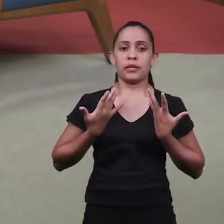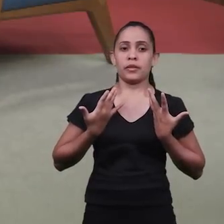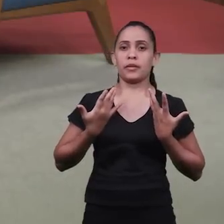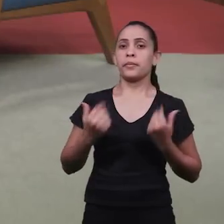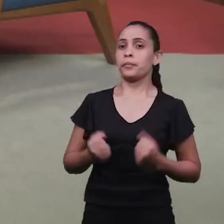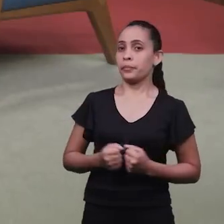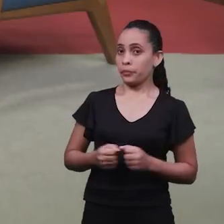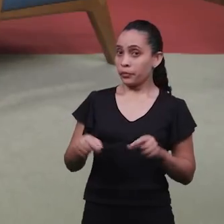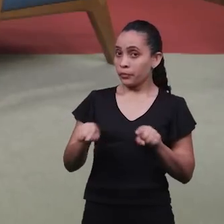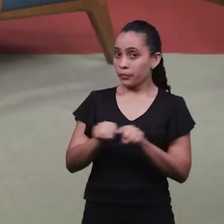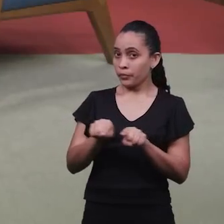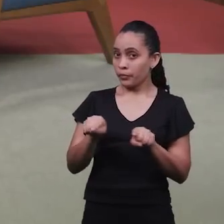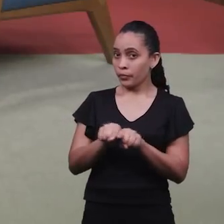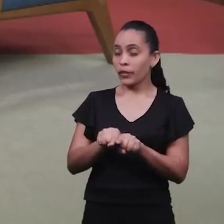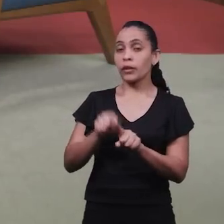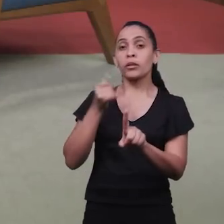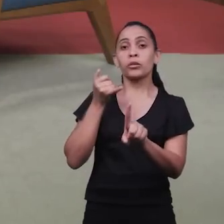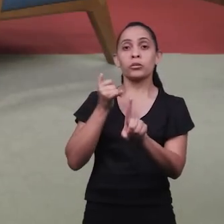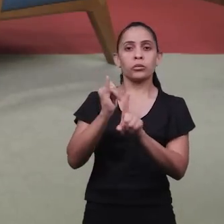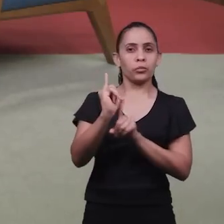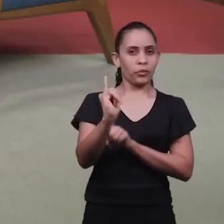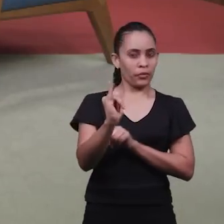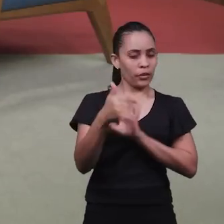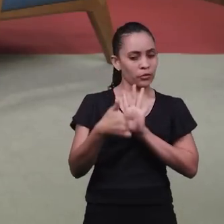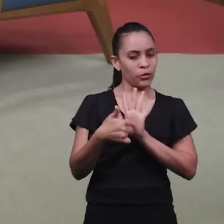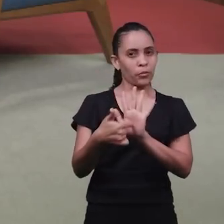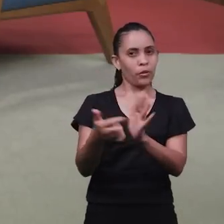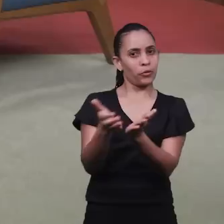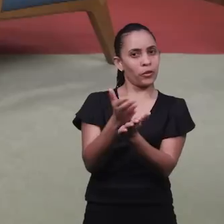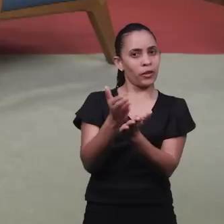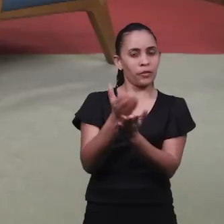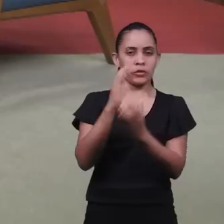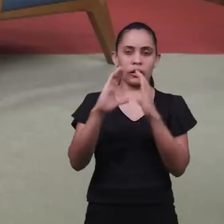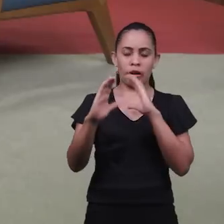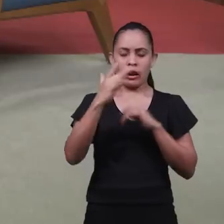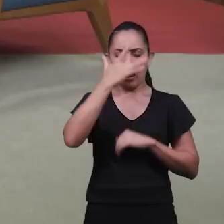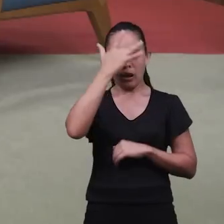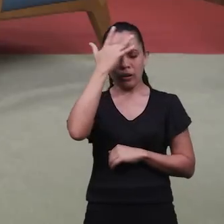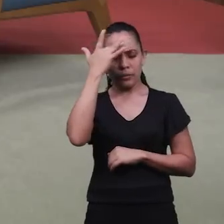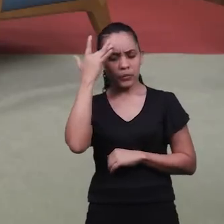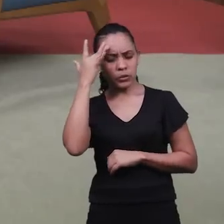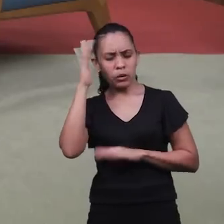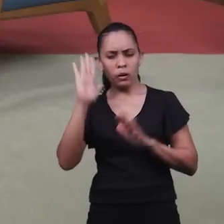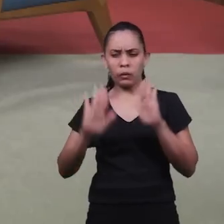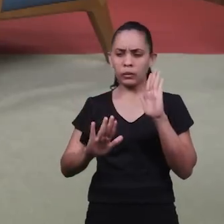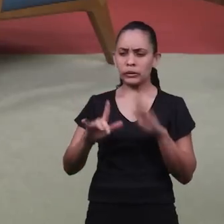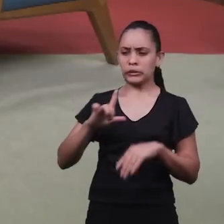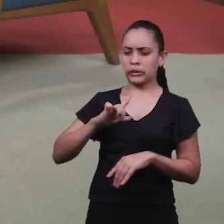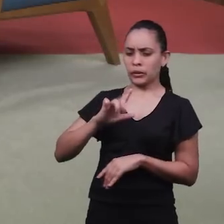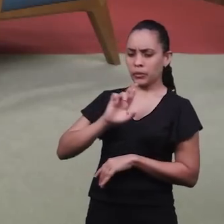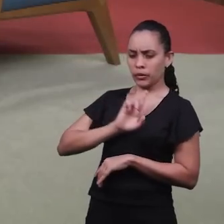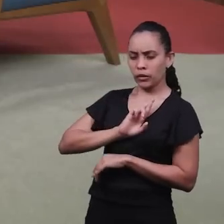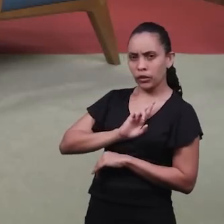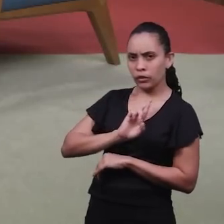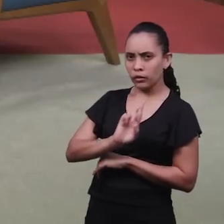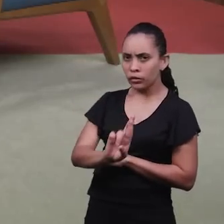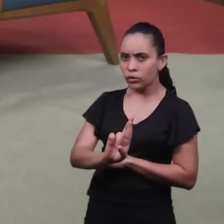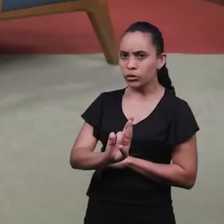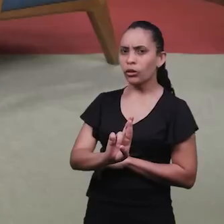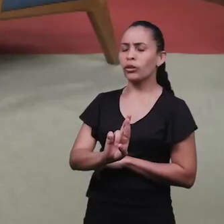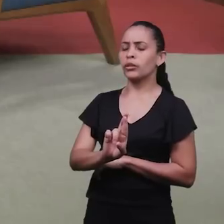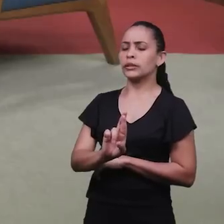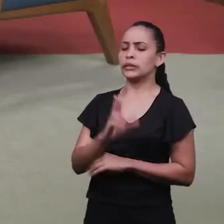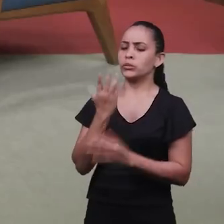essência profética, que o livro traz. Amém. Então, muitas pessoas até religiosos, pessoas